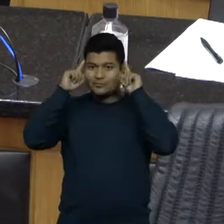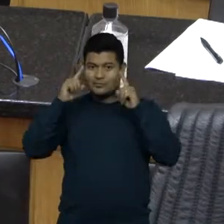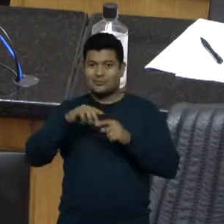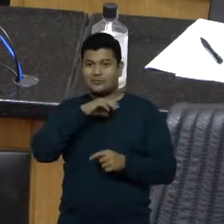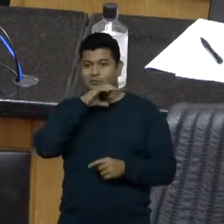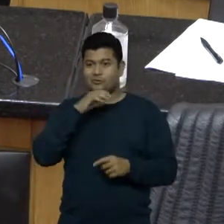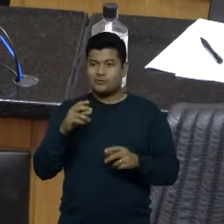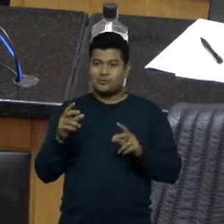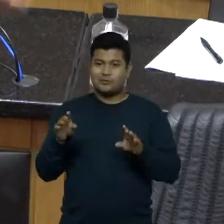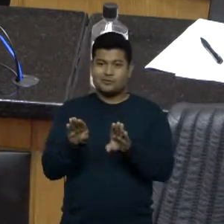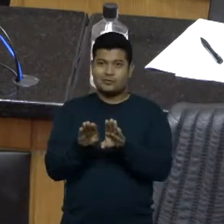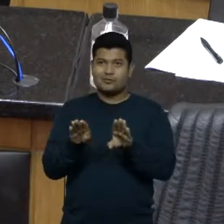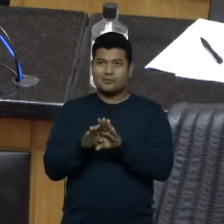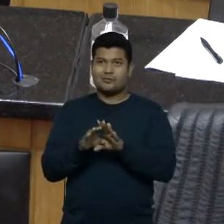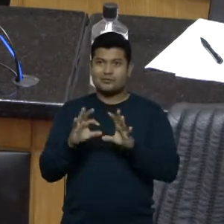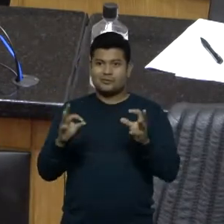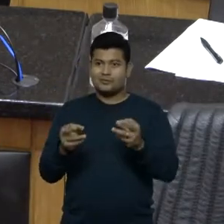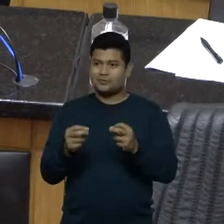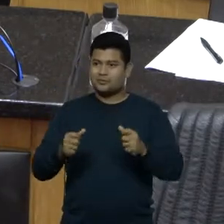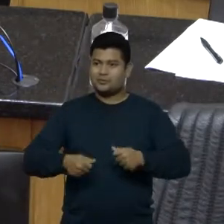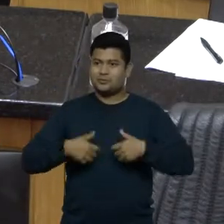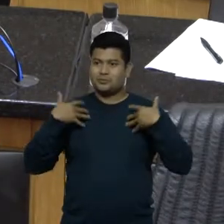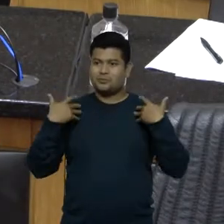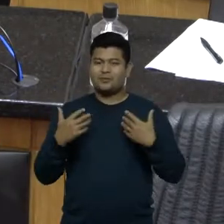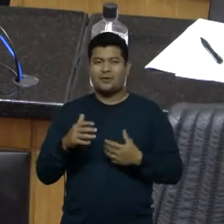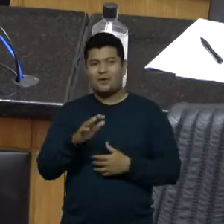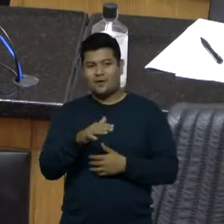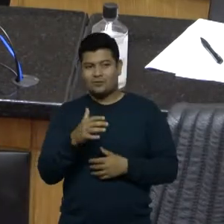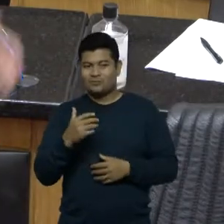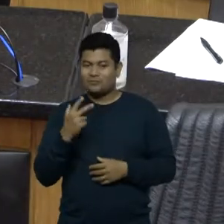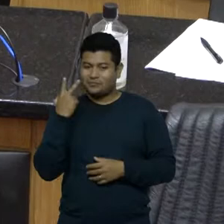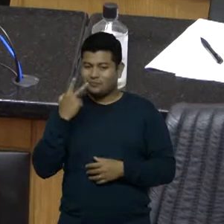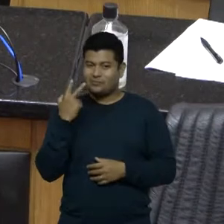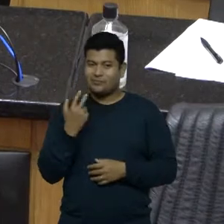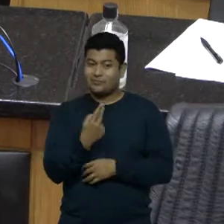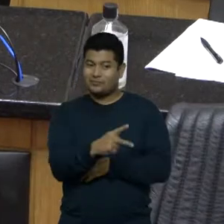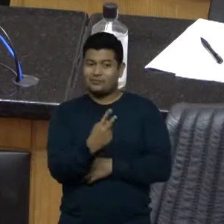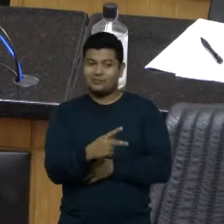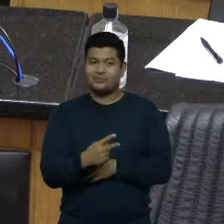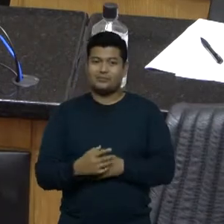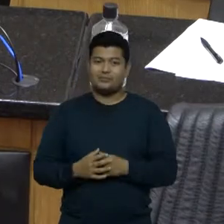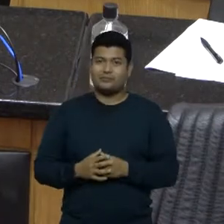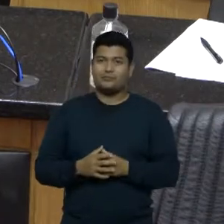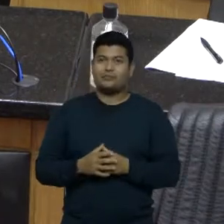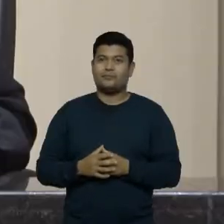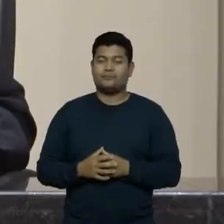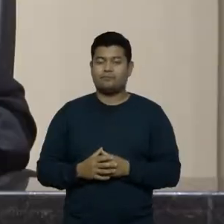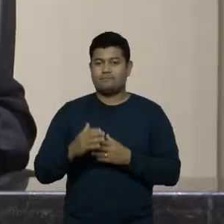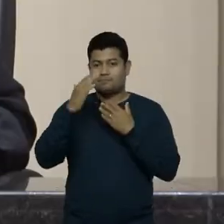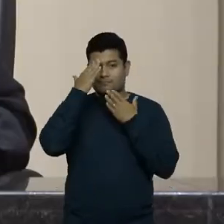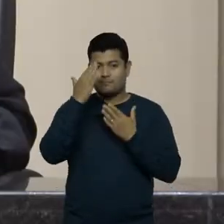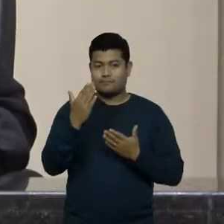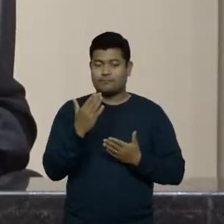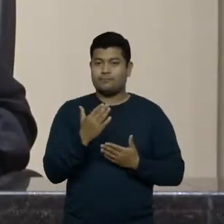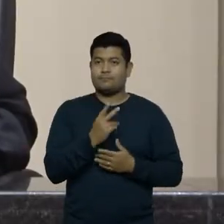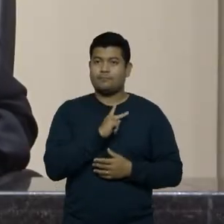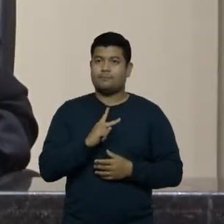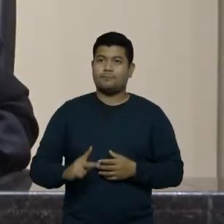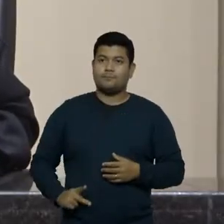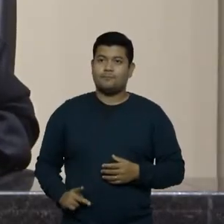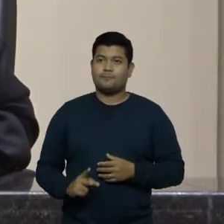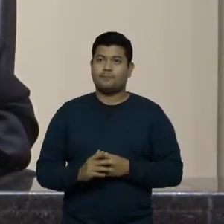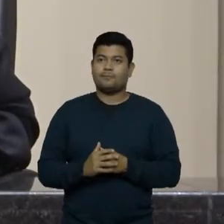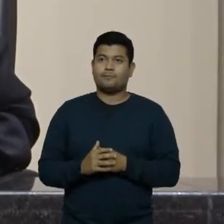Concórdia também que é tudo em sua homenagem aqui hoje Vereador nessa muito bom receber aqui obrigado seu presente obrigado Deputado